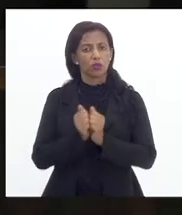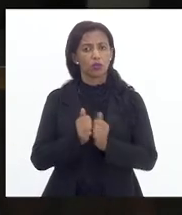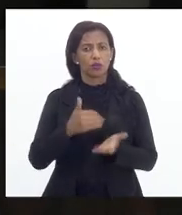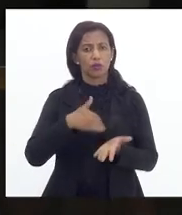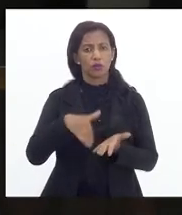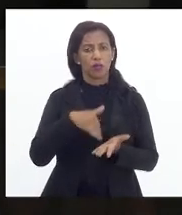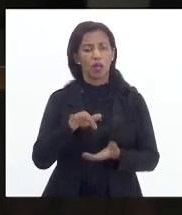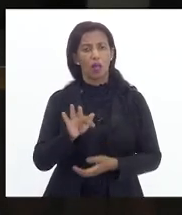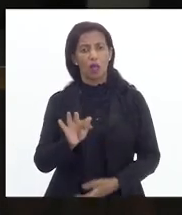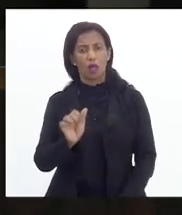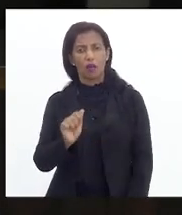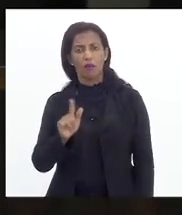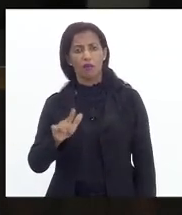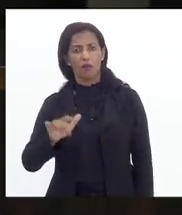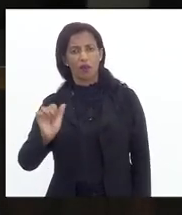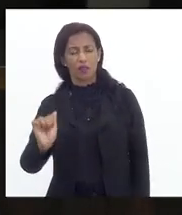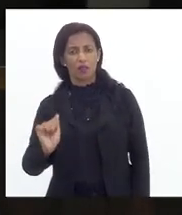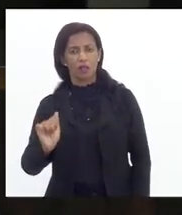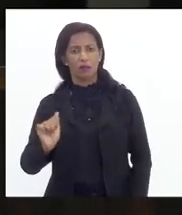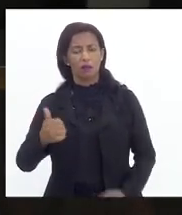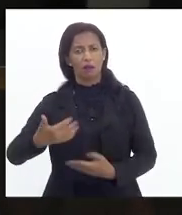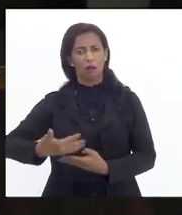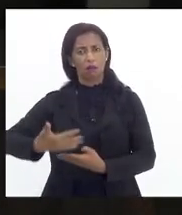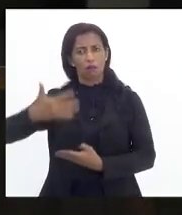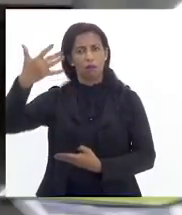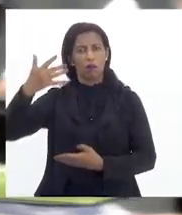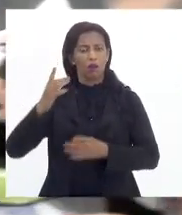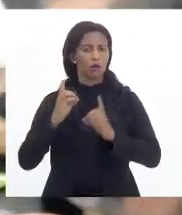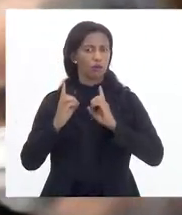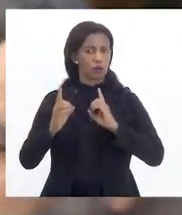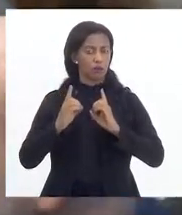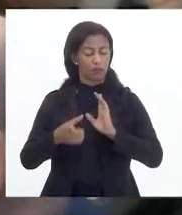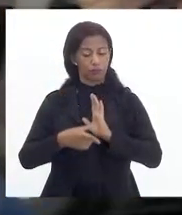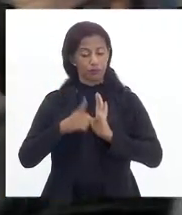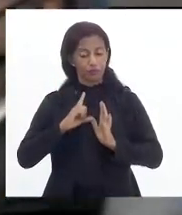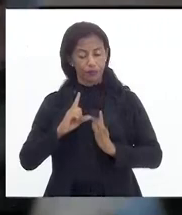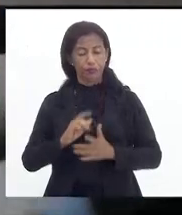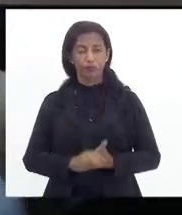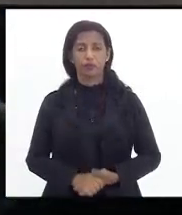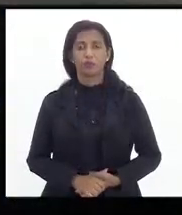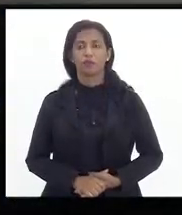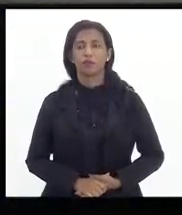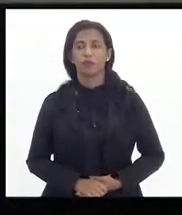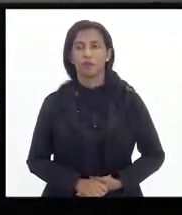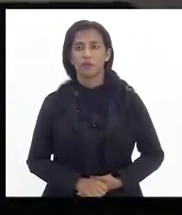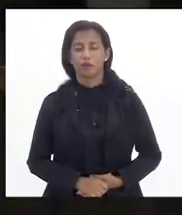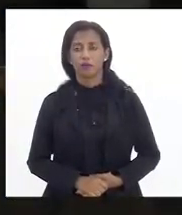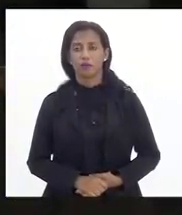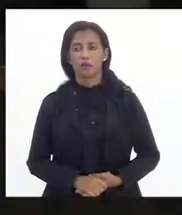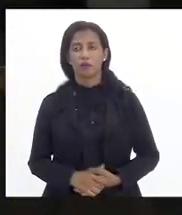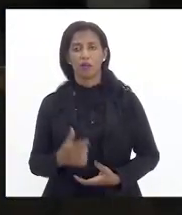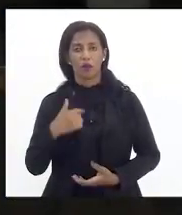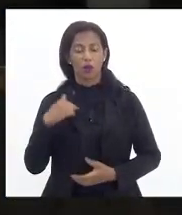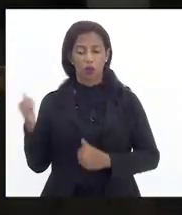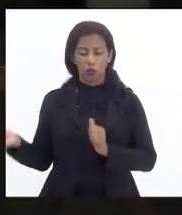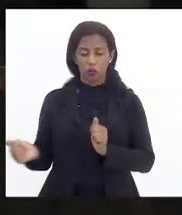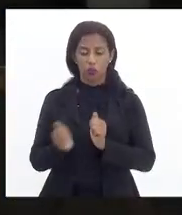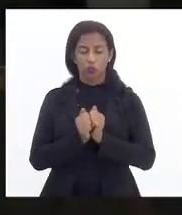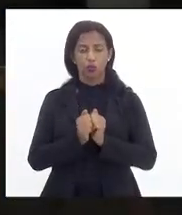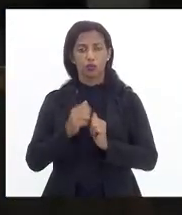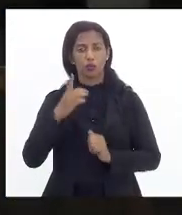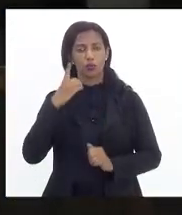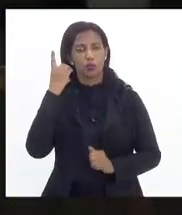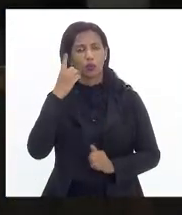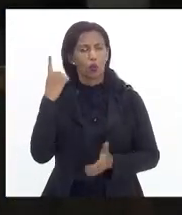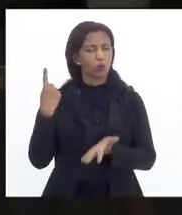com o secretário de fazenda a apresentação e o debate antes porém eu quero afirmar aqui com senhoras deputadas e